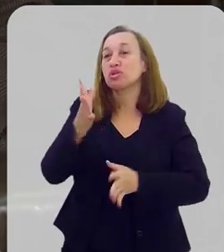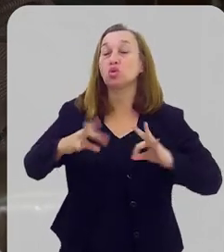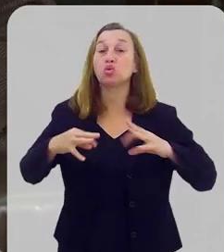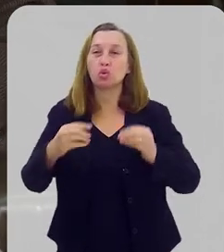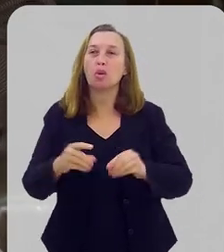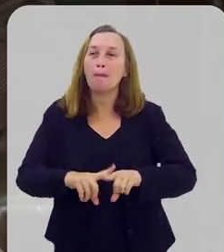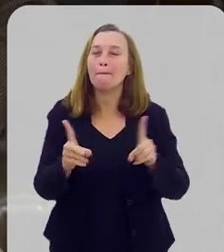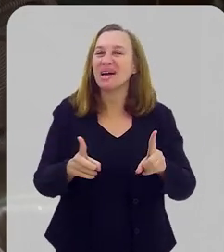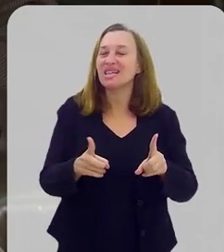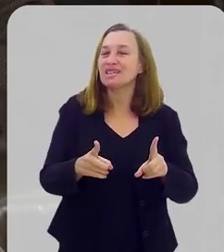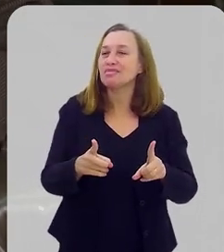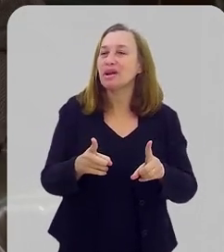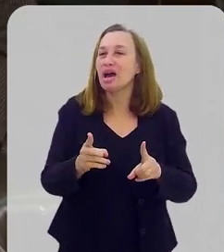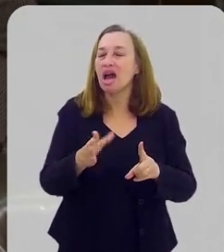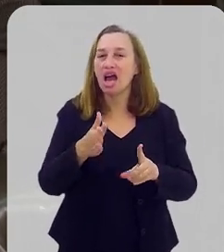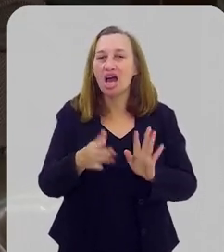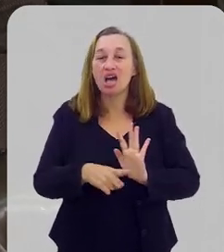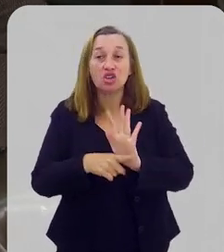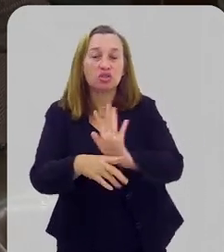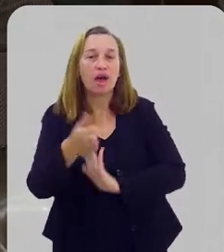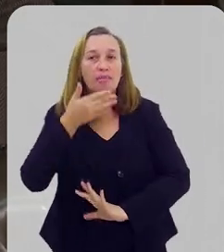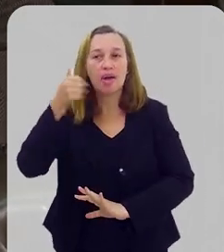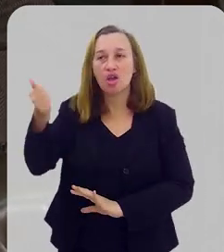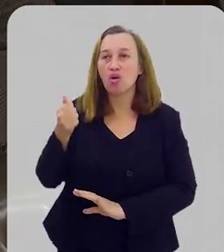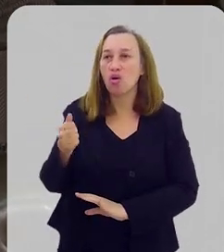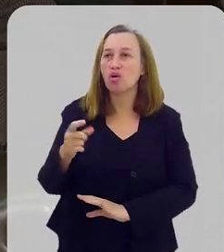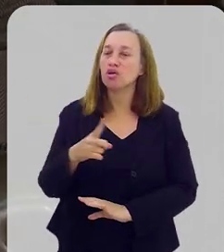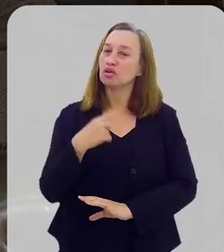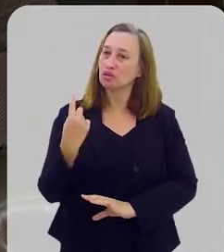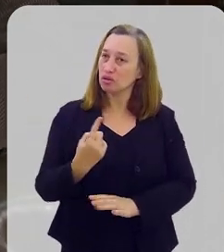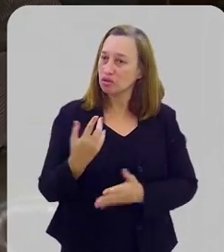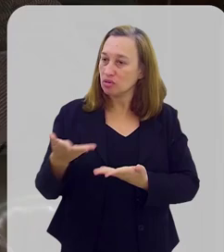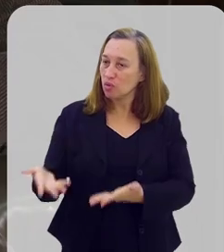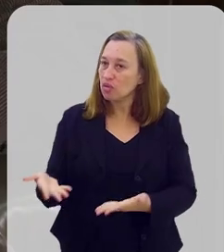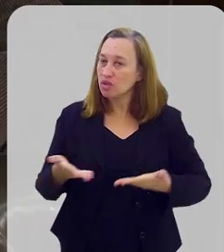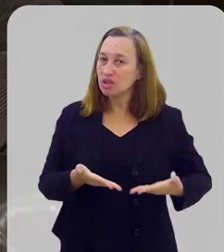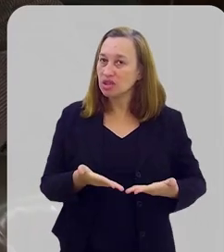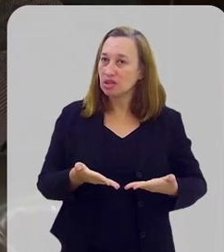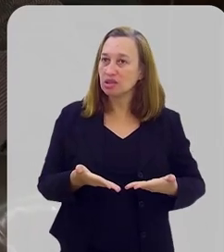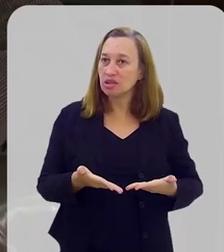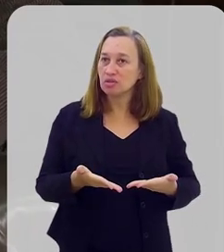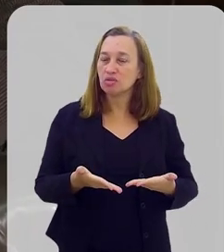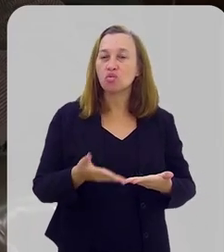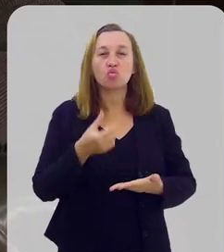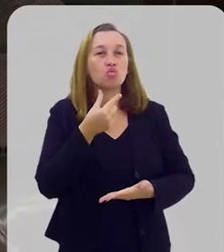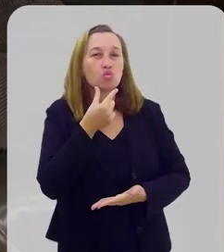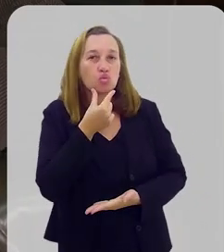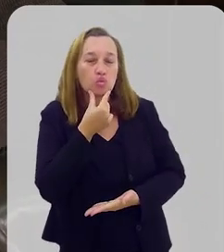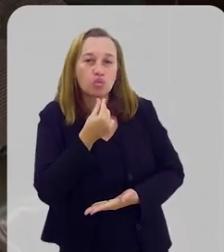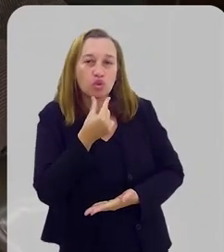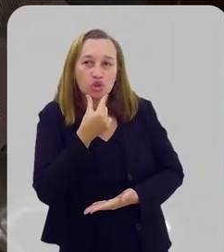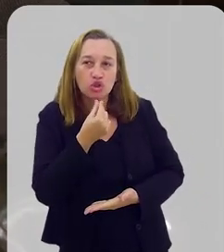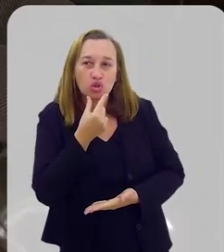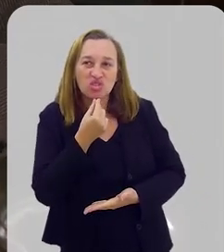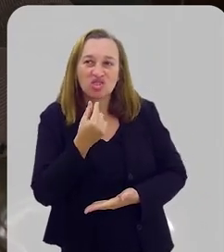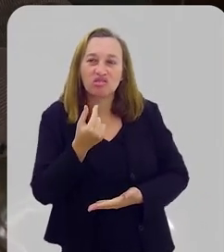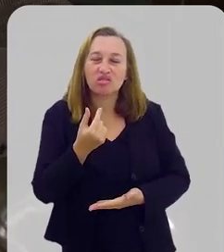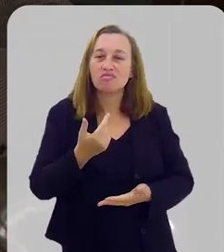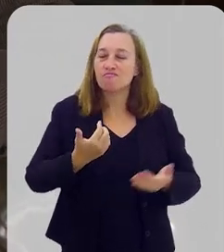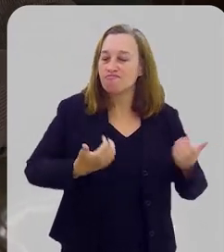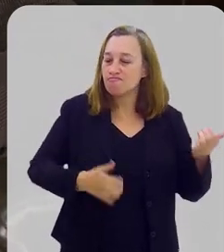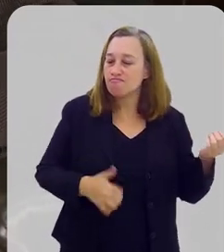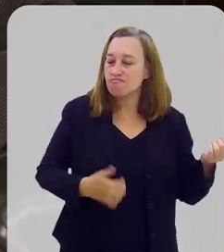mas pra gente descomplicar um pouco mais isso eu estou trazendo aqui no nosso programa um menino que toca